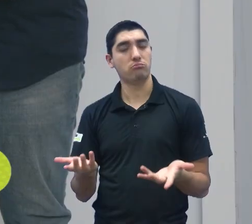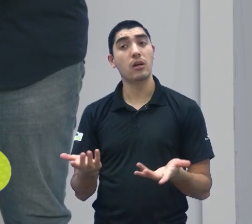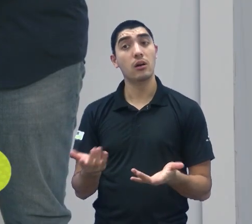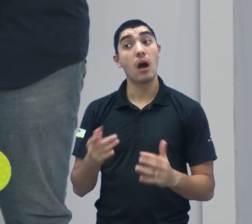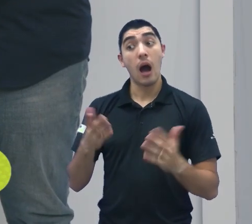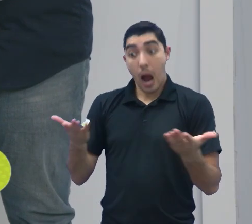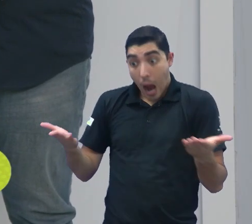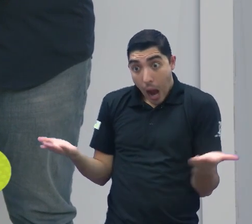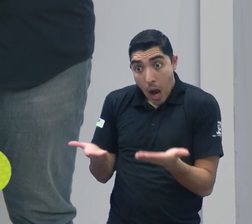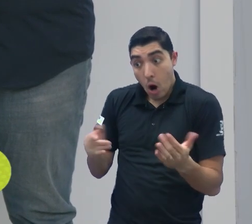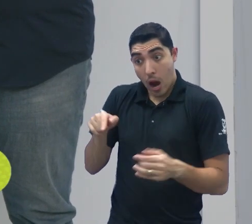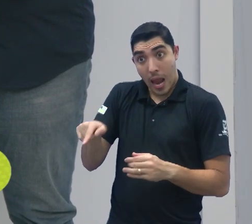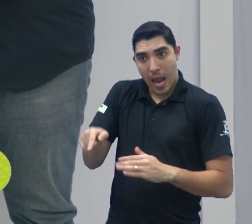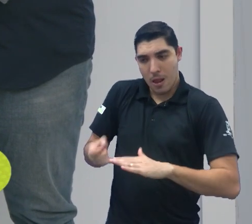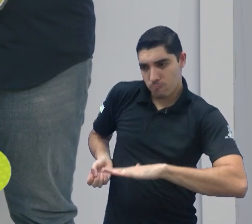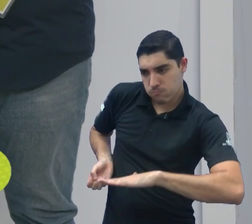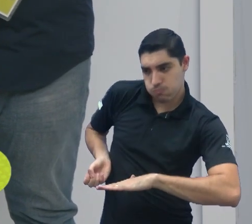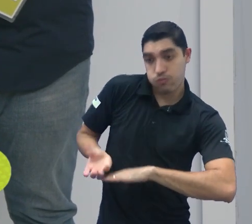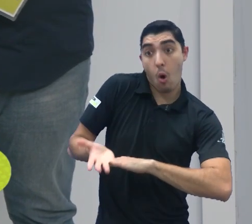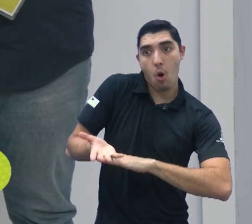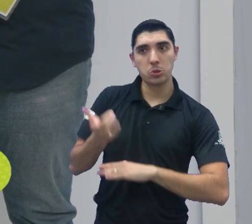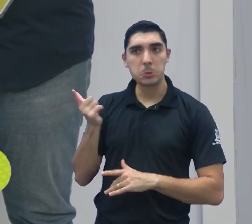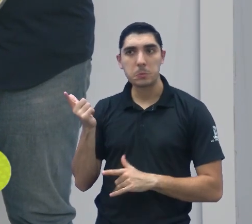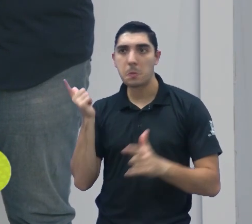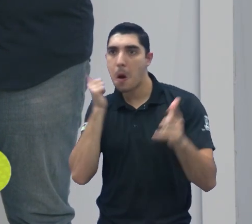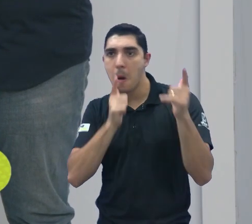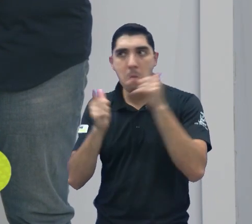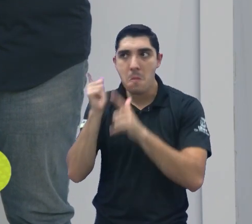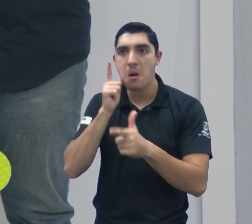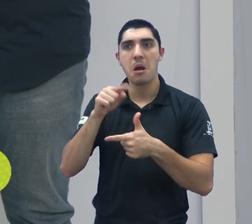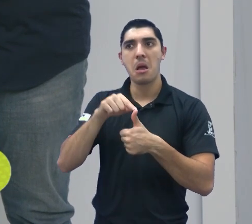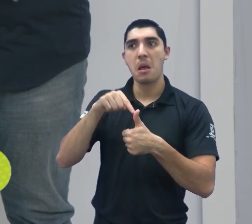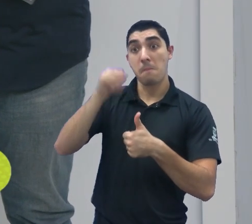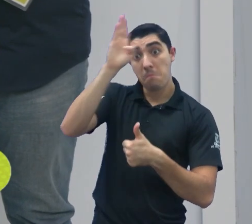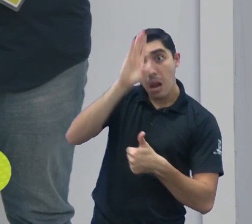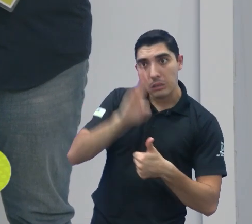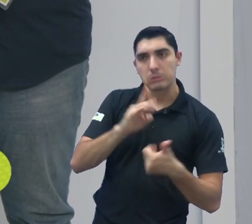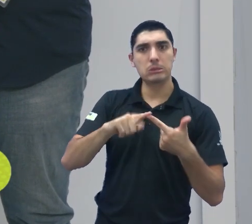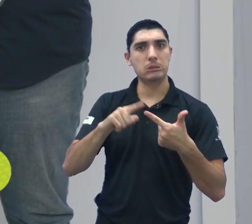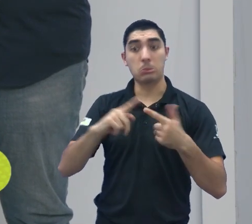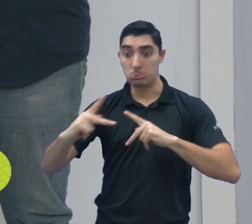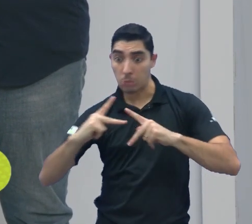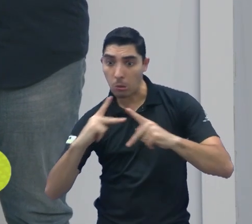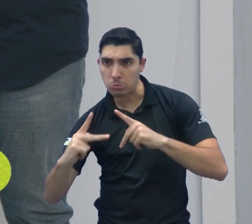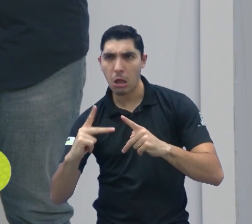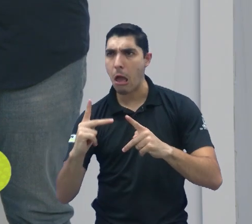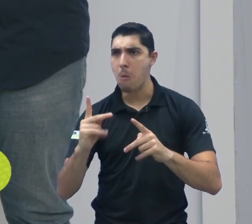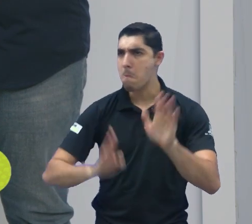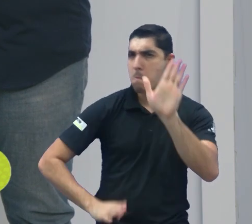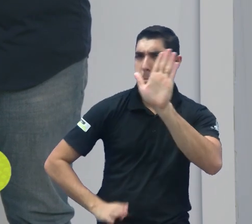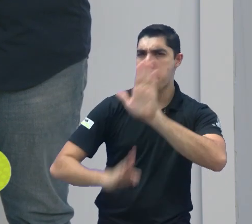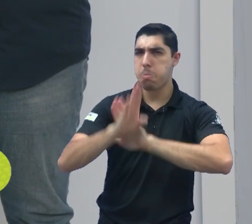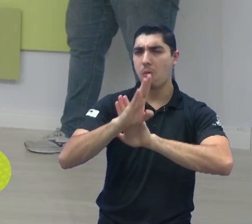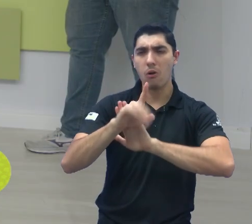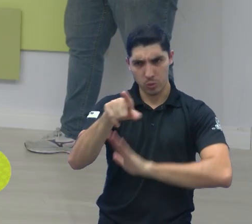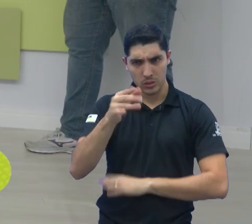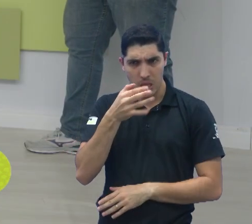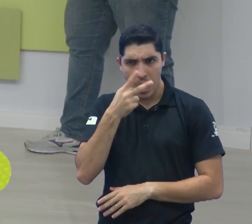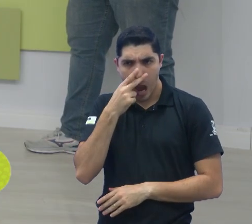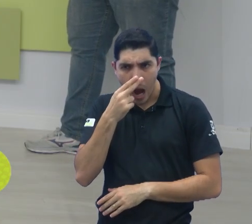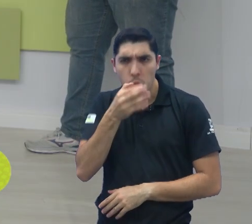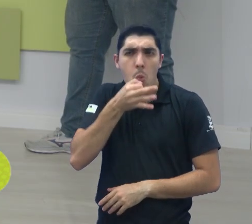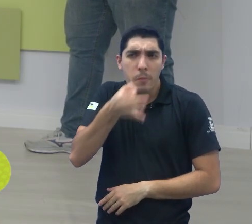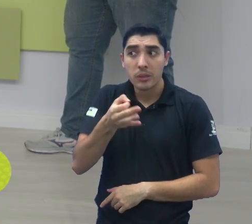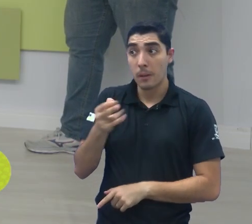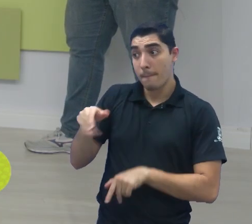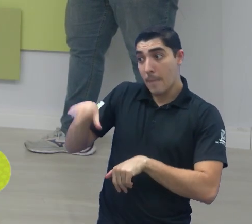bocha paralímpica no Brasil e principalmente São José dos Campos tem nos últimos tempos, tem havido mais procura de